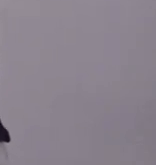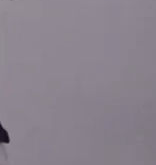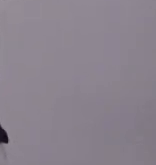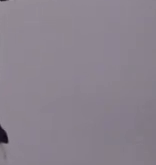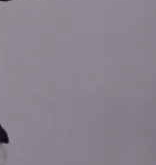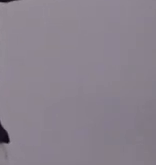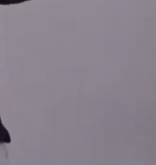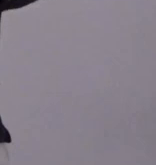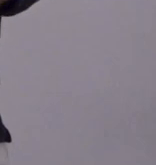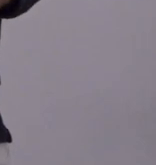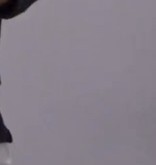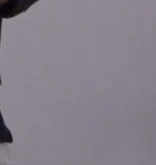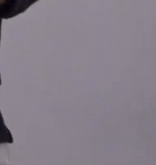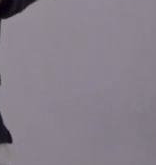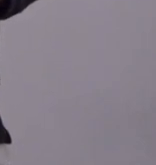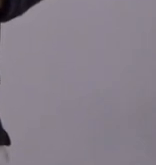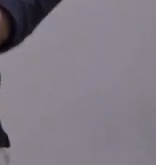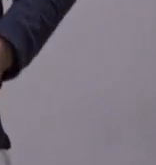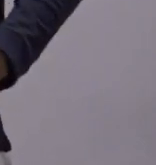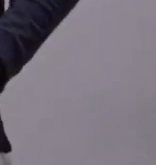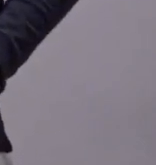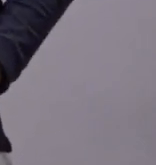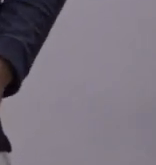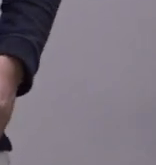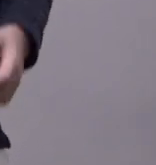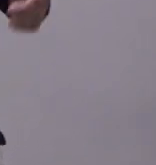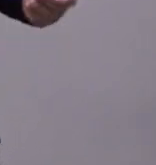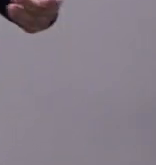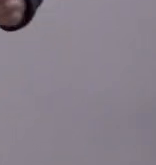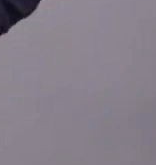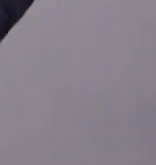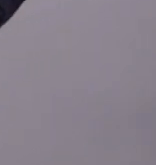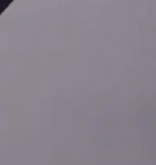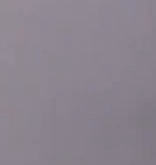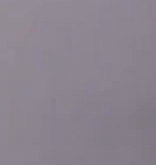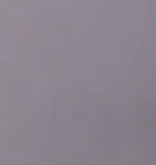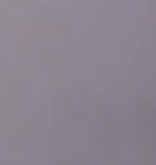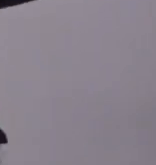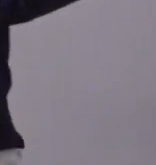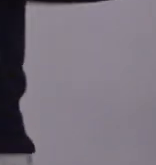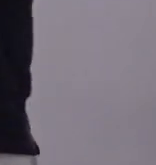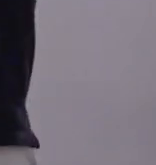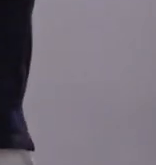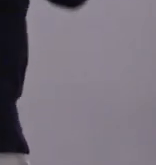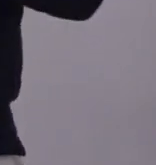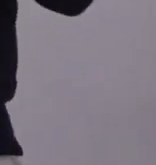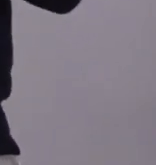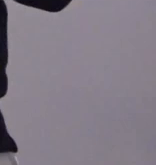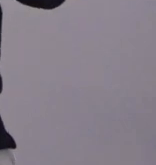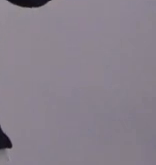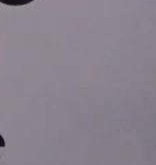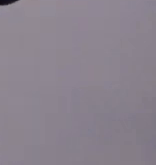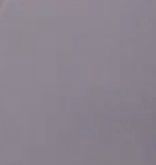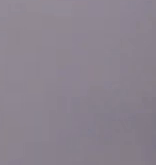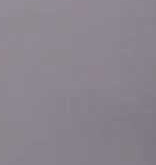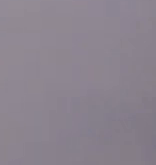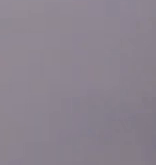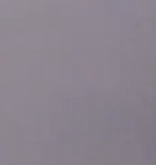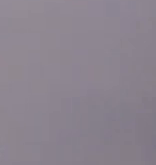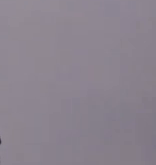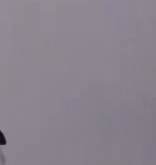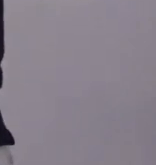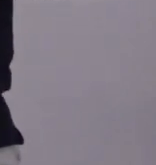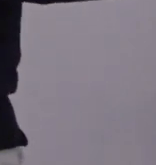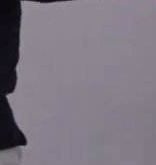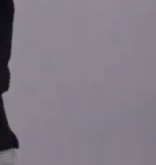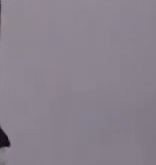Diello. Obrigado pela presença. Para fazer uso da palavra... Neste momento, nós convidamos o excelentíssimo